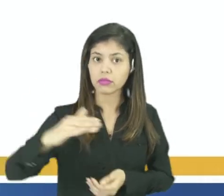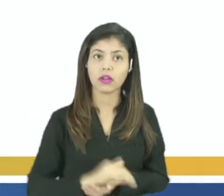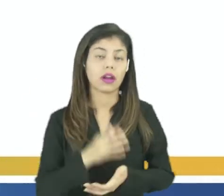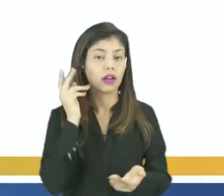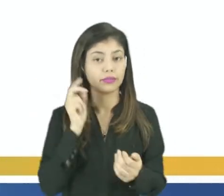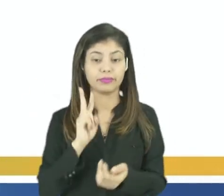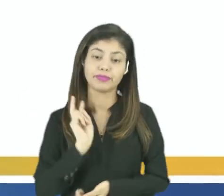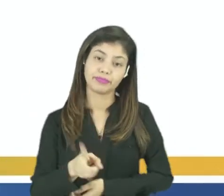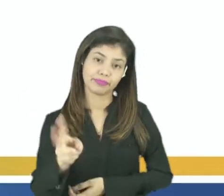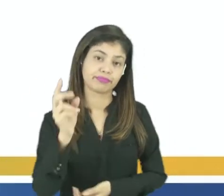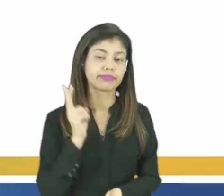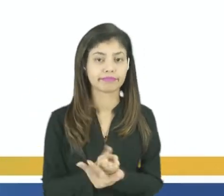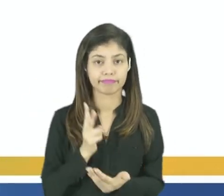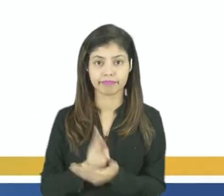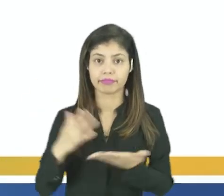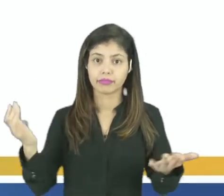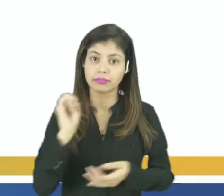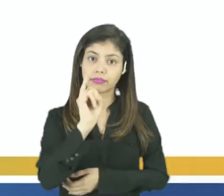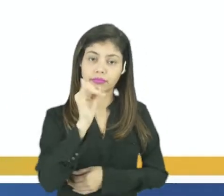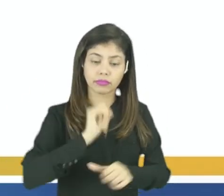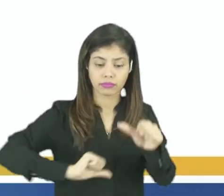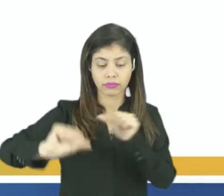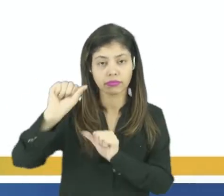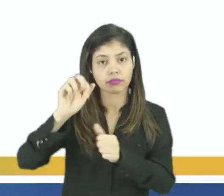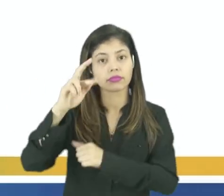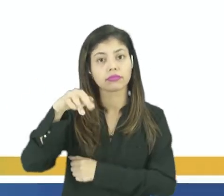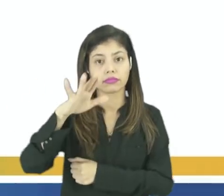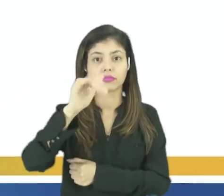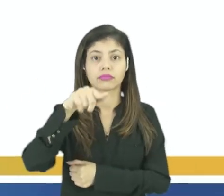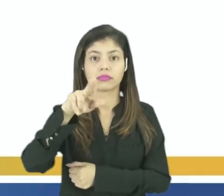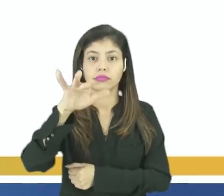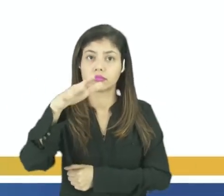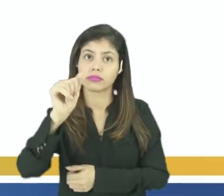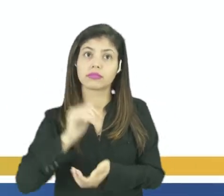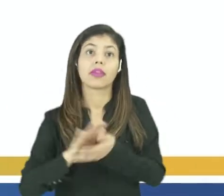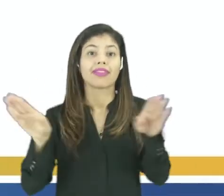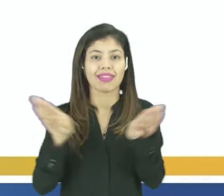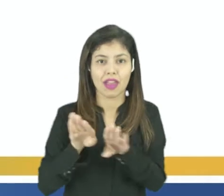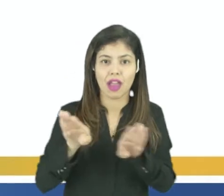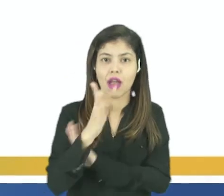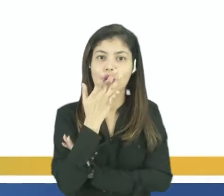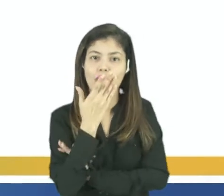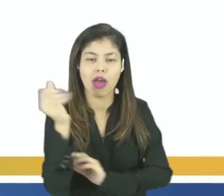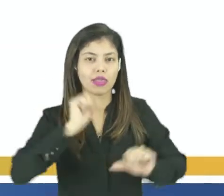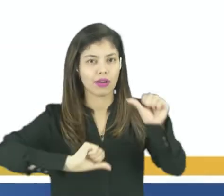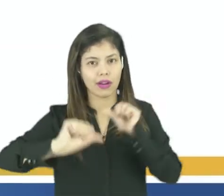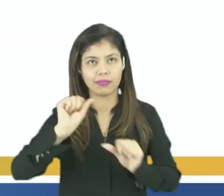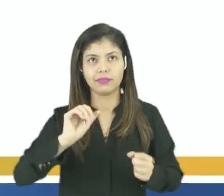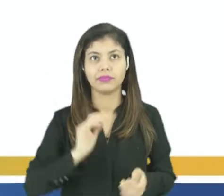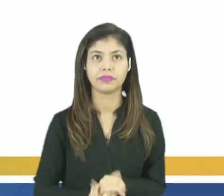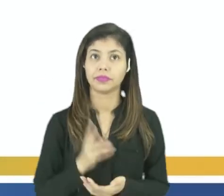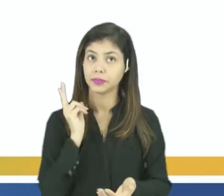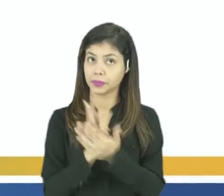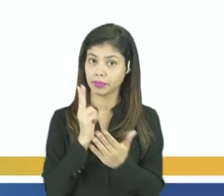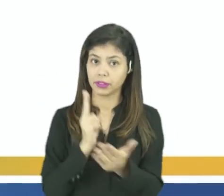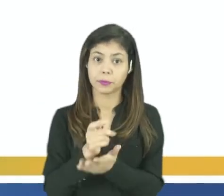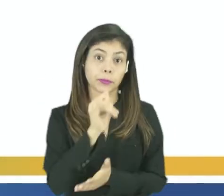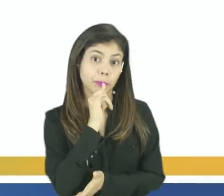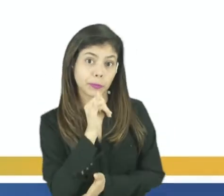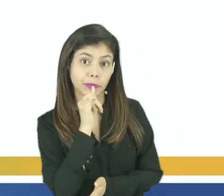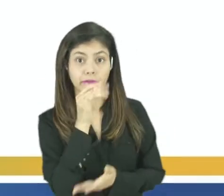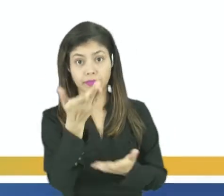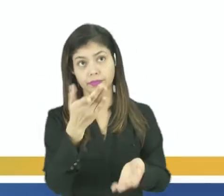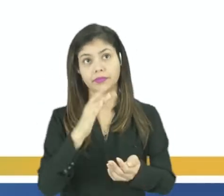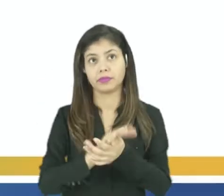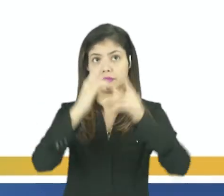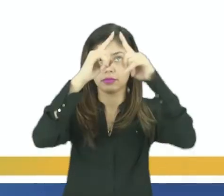permanece a mesma. Se a frequência da onda mudasse, pessoal, ia mudar a cor aqui do objeto, mas ele está permanecendo o mesmo. Ó. Então aqui, ó, um